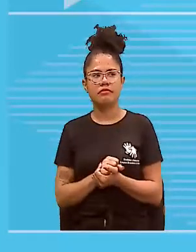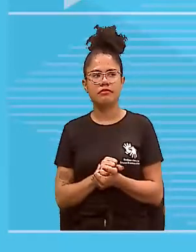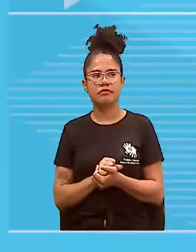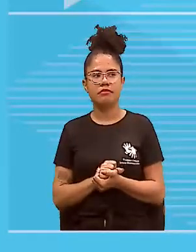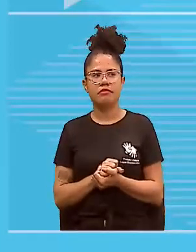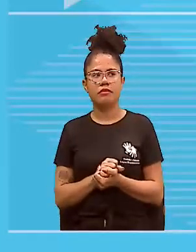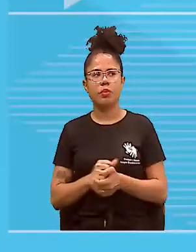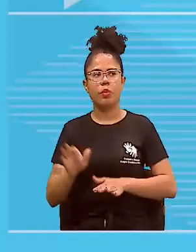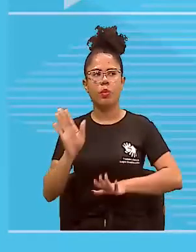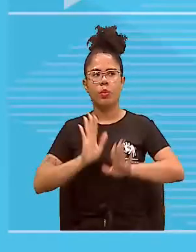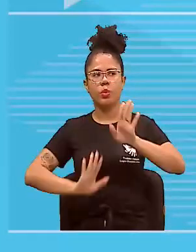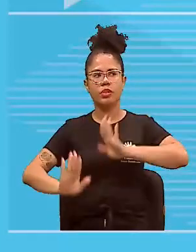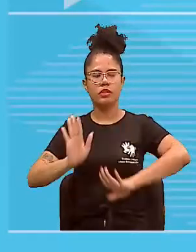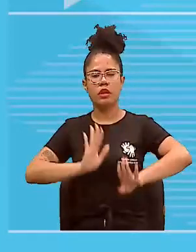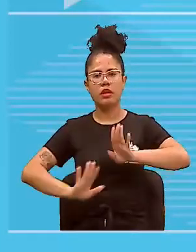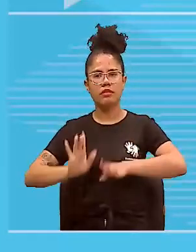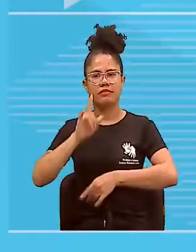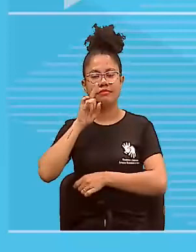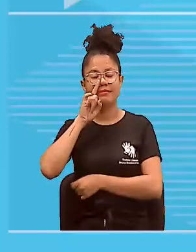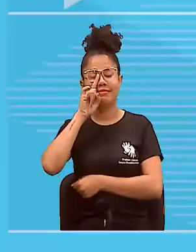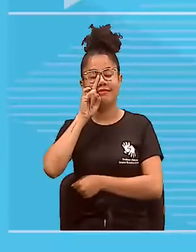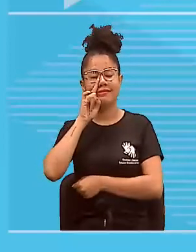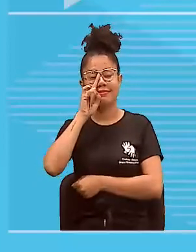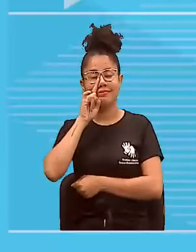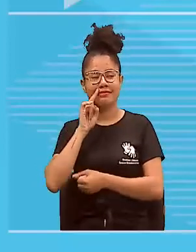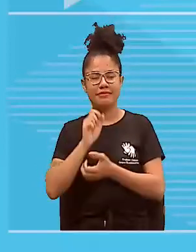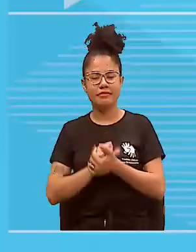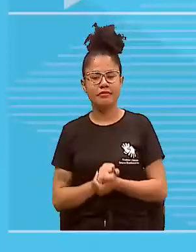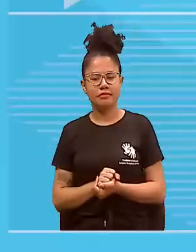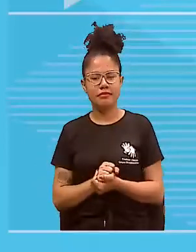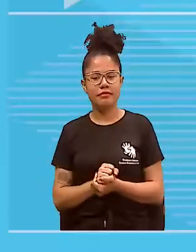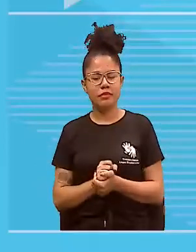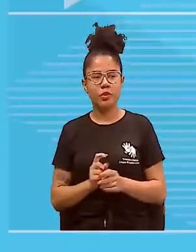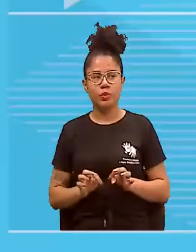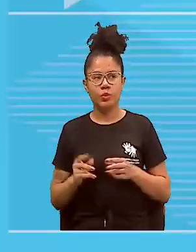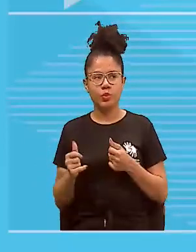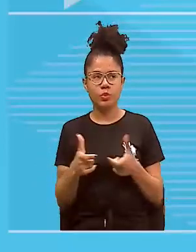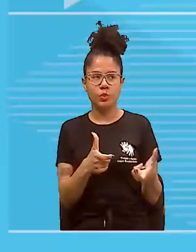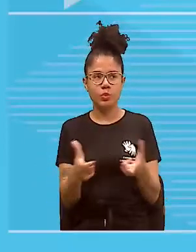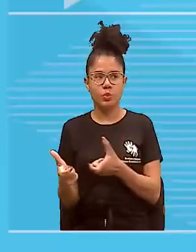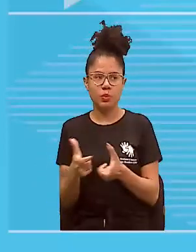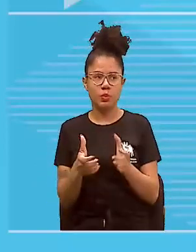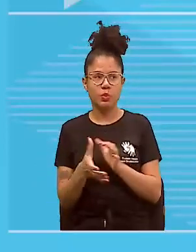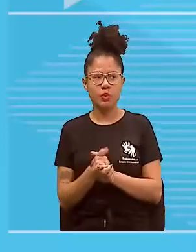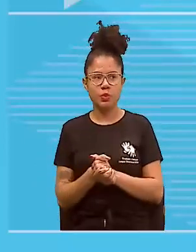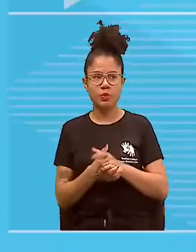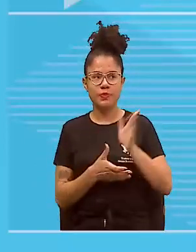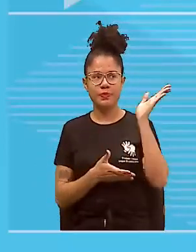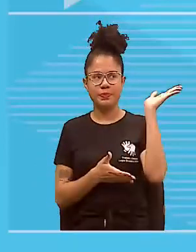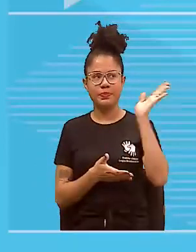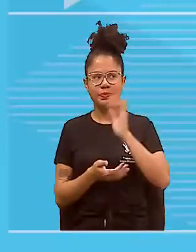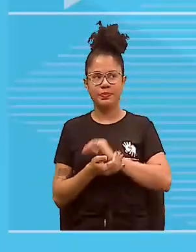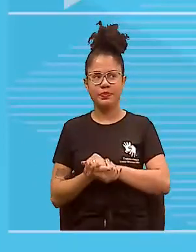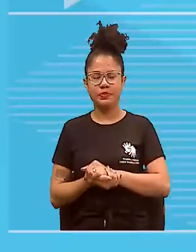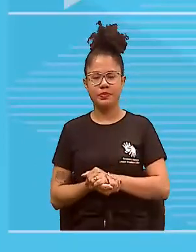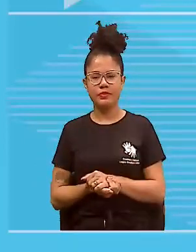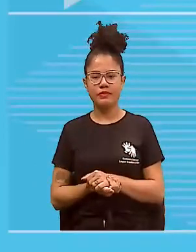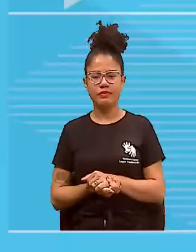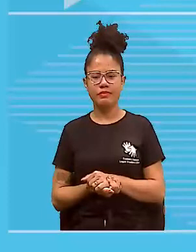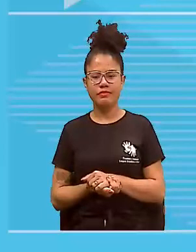com o perigo das impurezas na poeira no chão em toda parte Life Boy